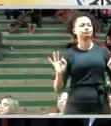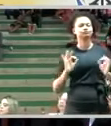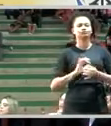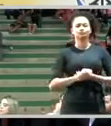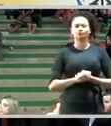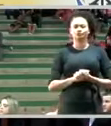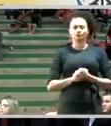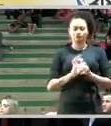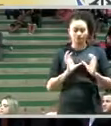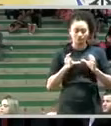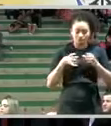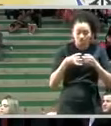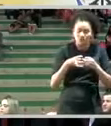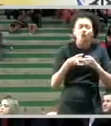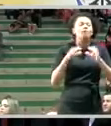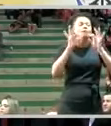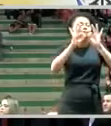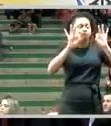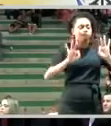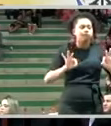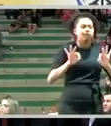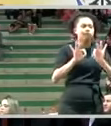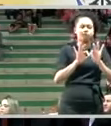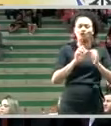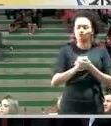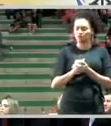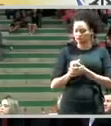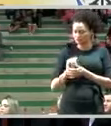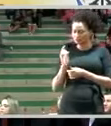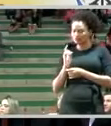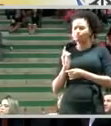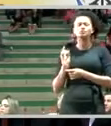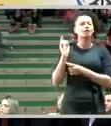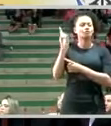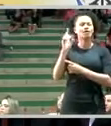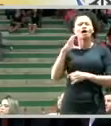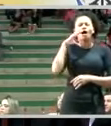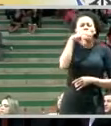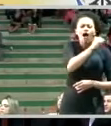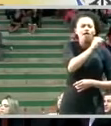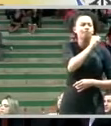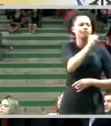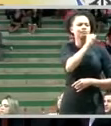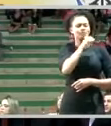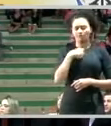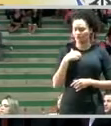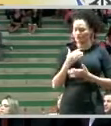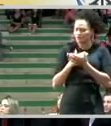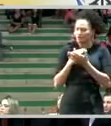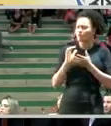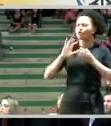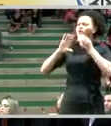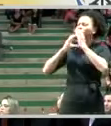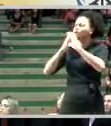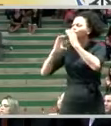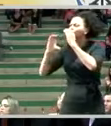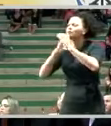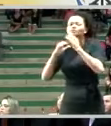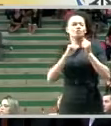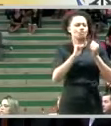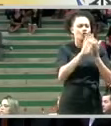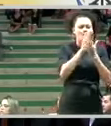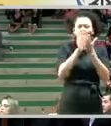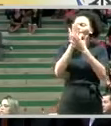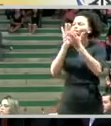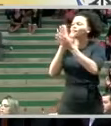No projeto de Davi, são 18,5 km. É rápido. A gente vem cantando, a gente vem louvando